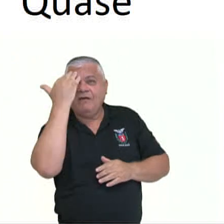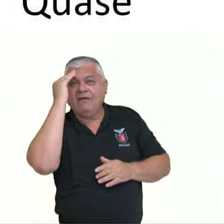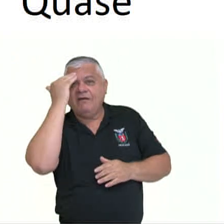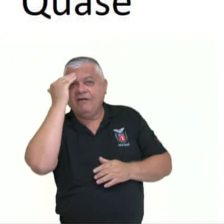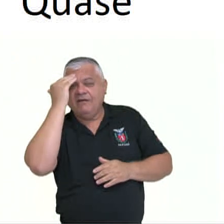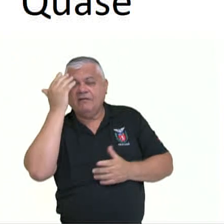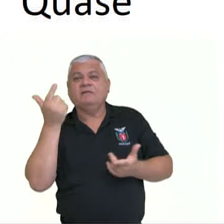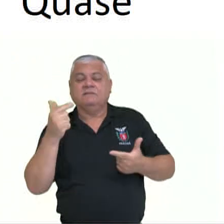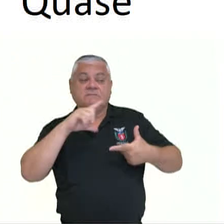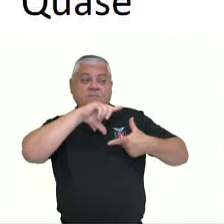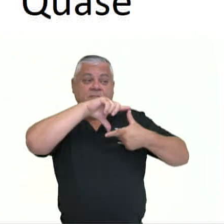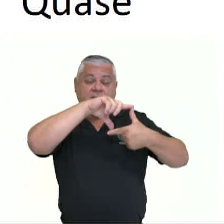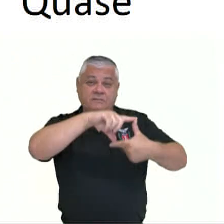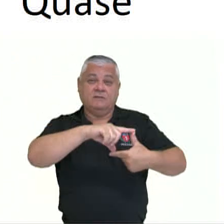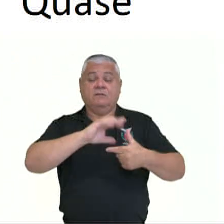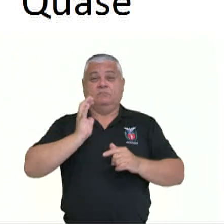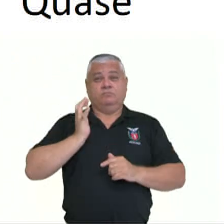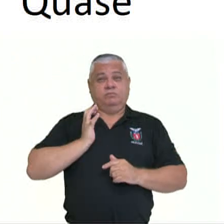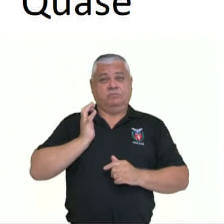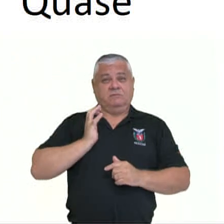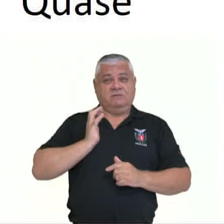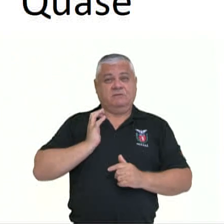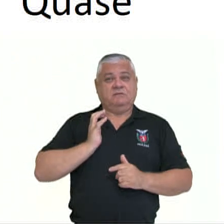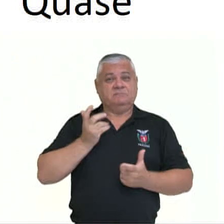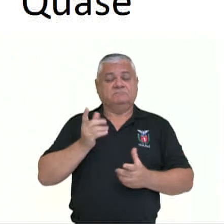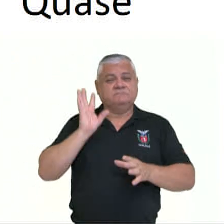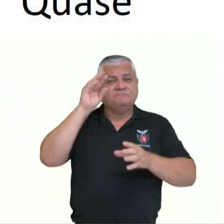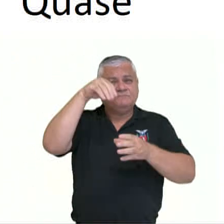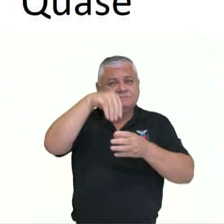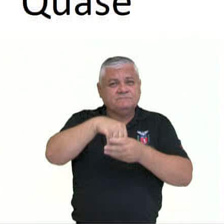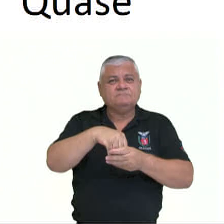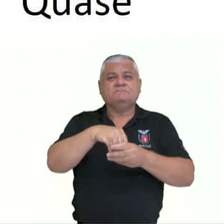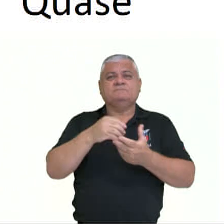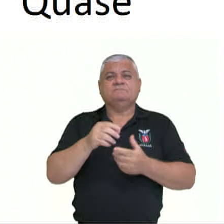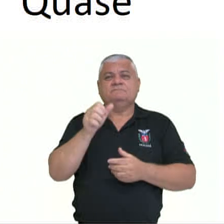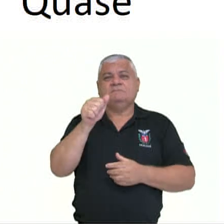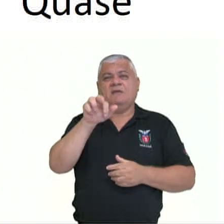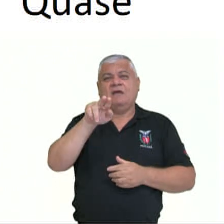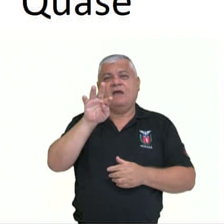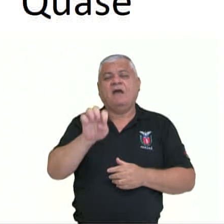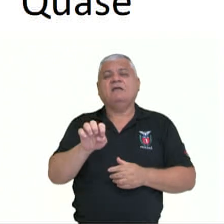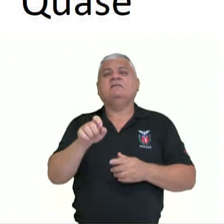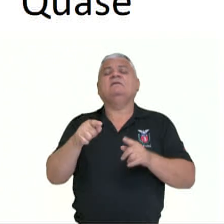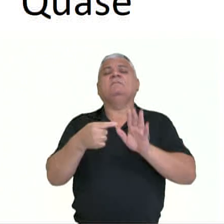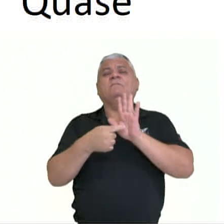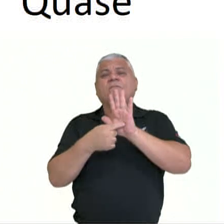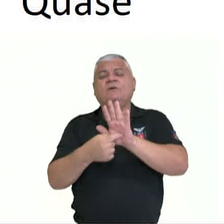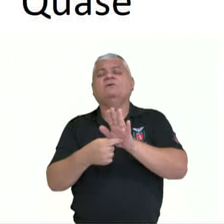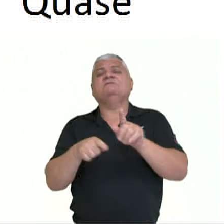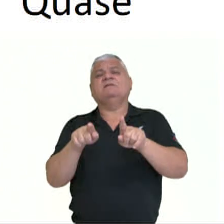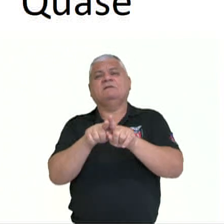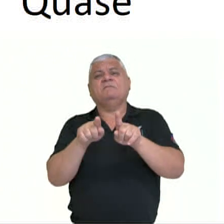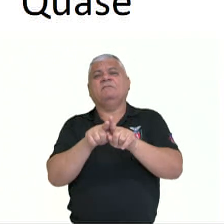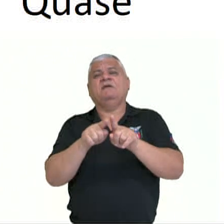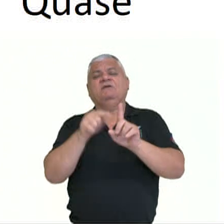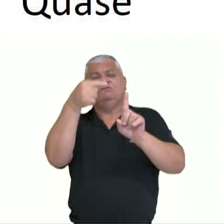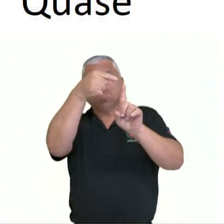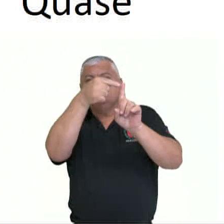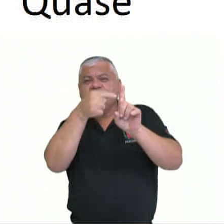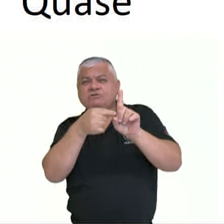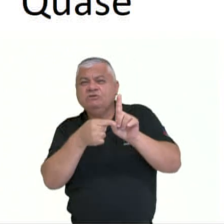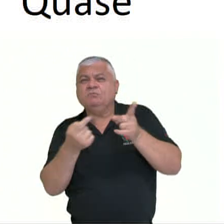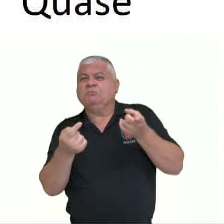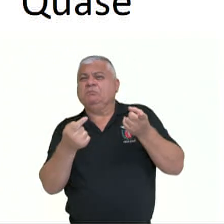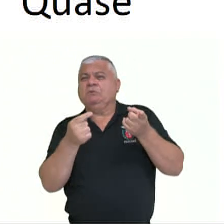padrões burgueses. Eles vão incorporar dentro da arte plástica, pessoal, o rude, a fealdade, a vulgaridade dos tipos